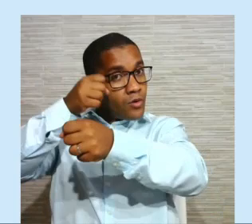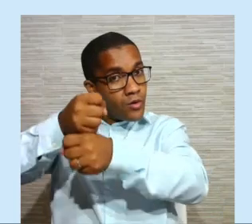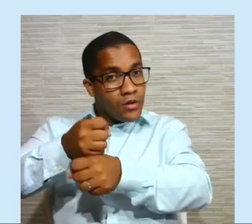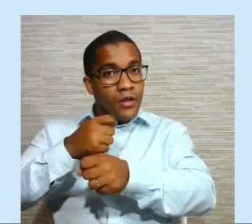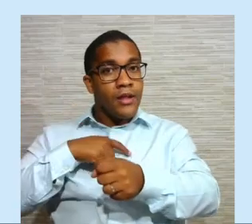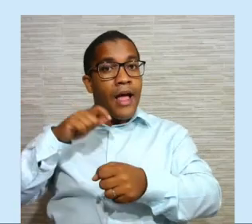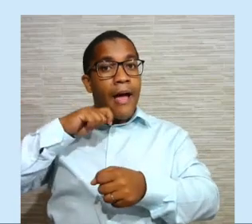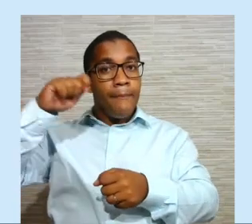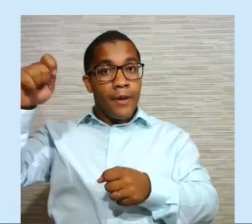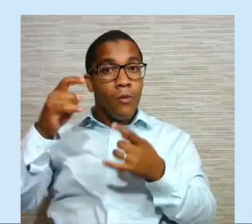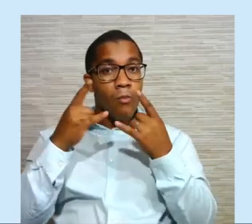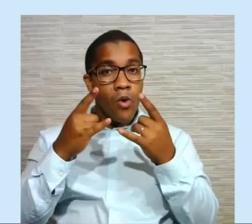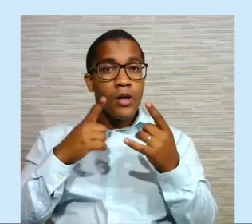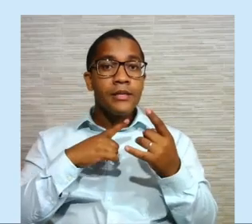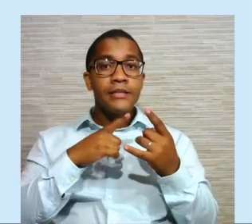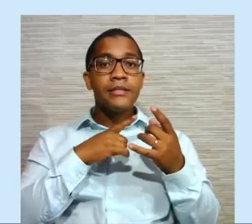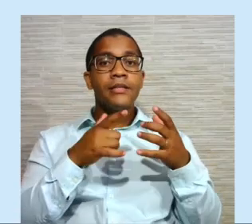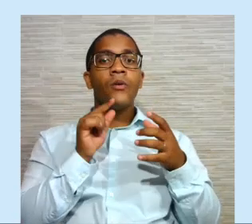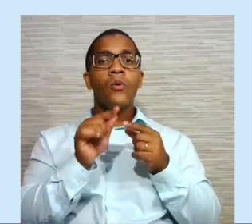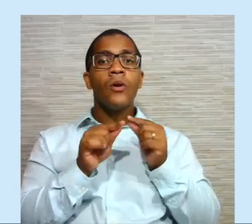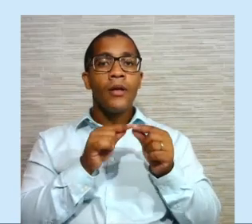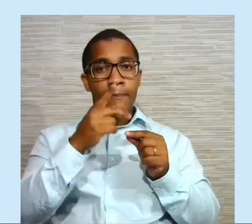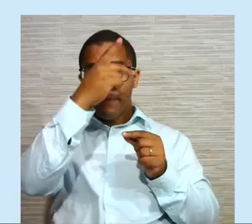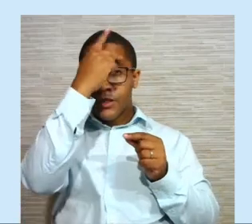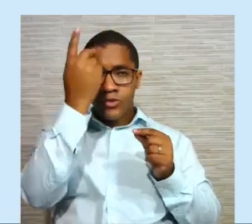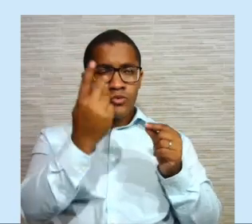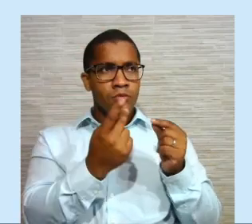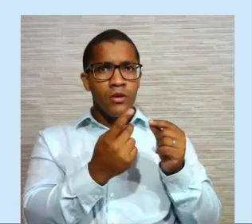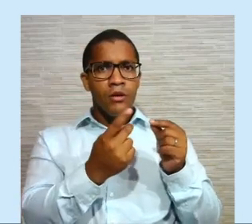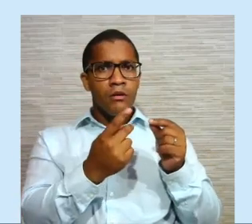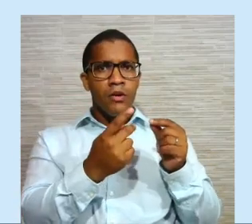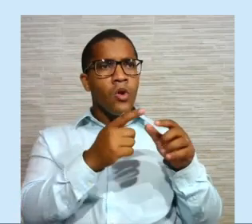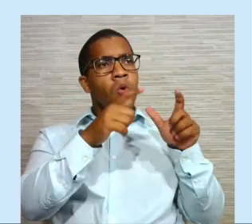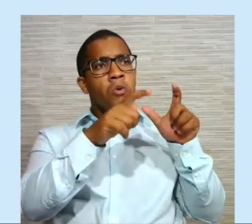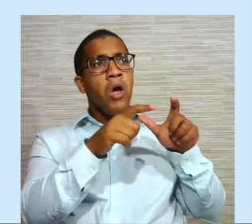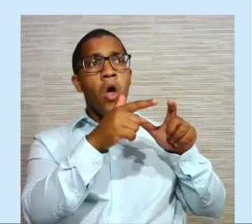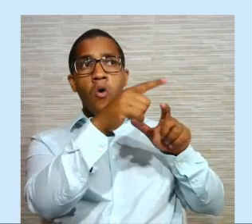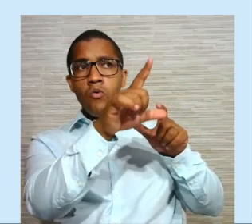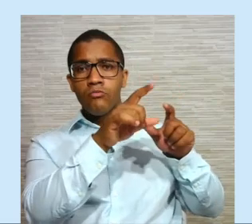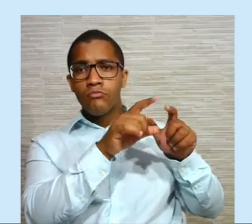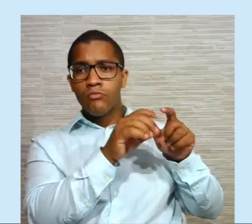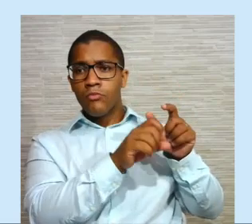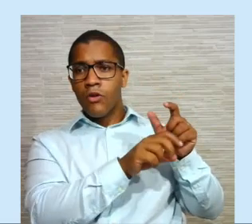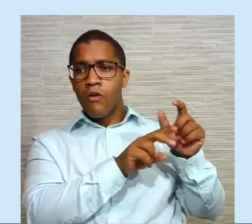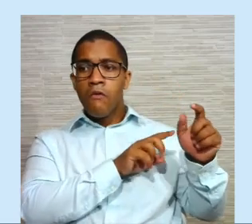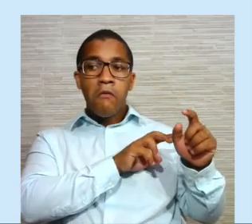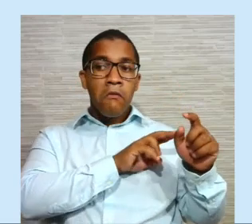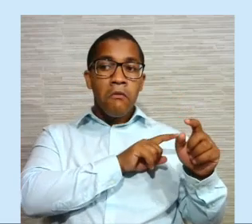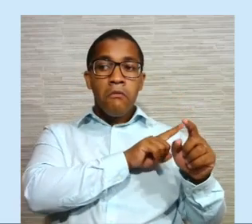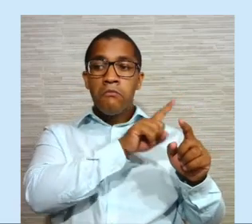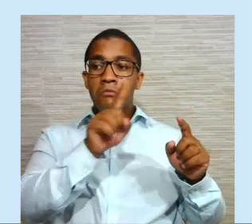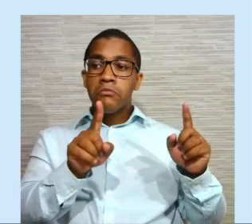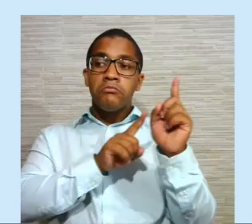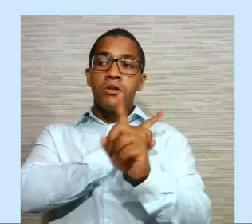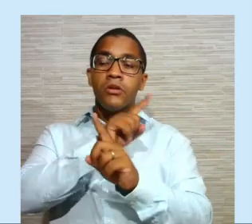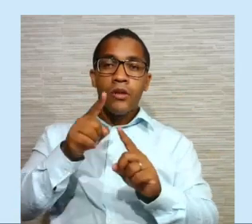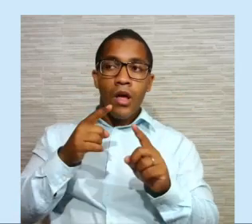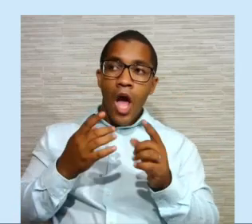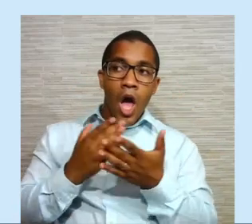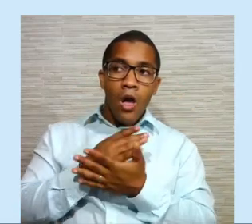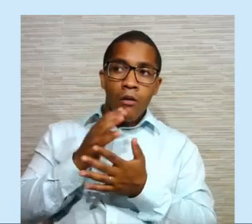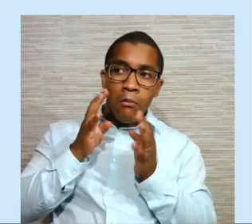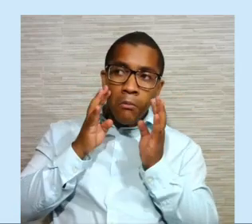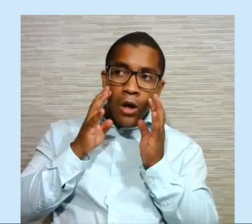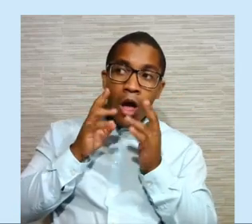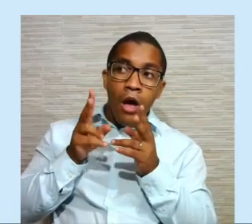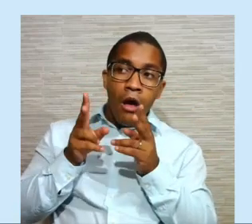Rock, então já vieram bastante pessoas, né, de fora, né, até olheiros, vamos dizer, de gravadoras,